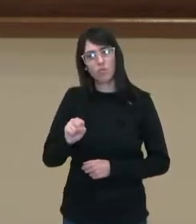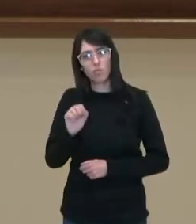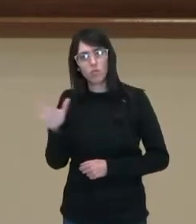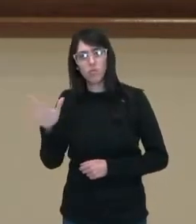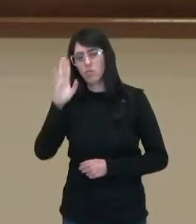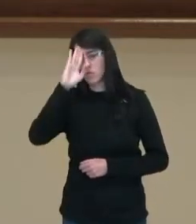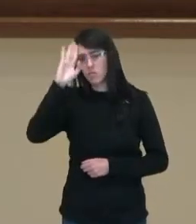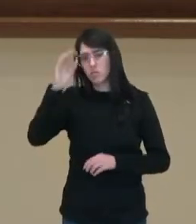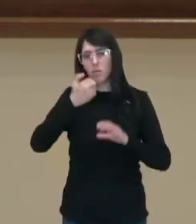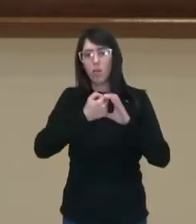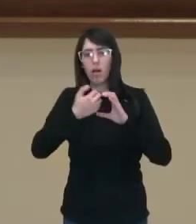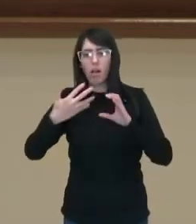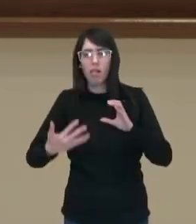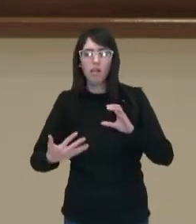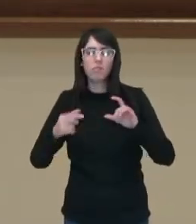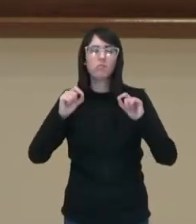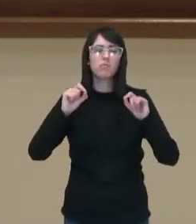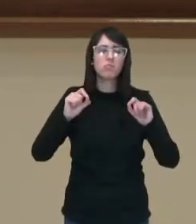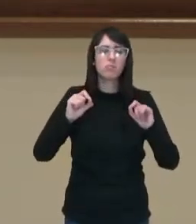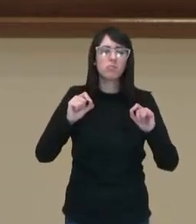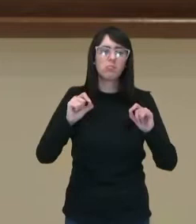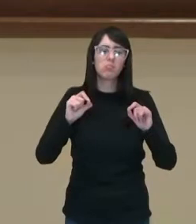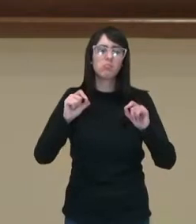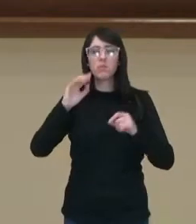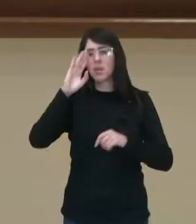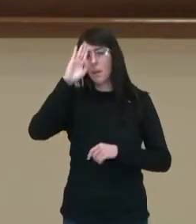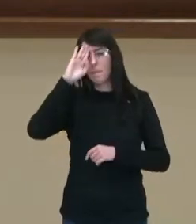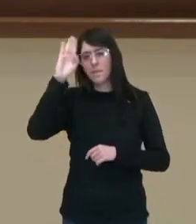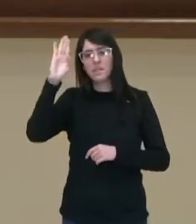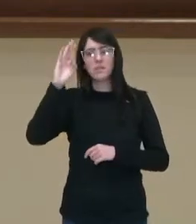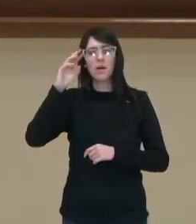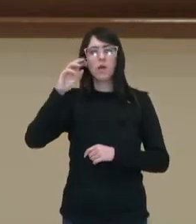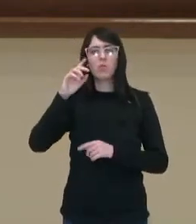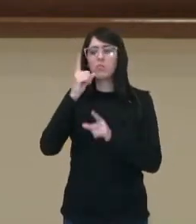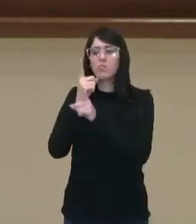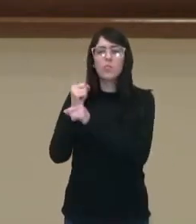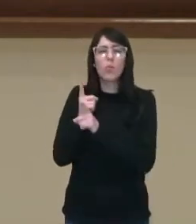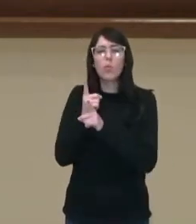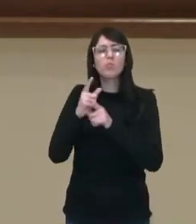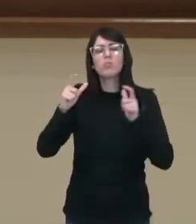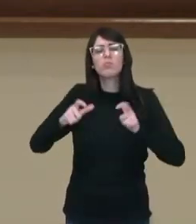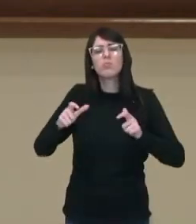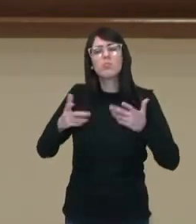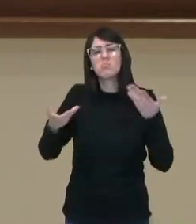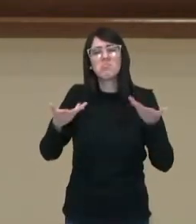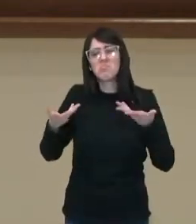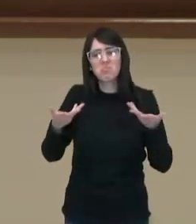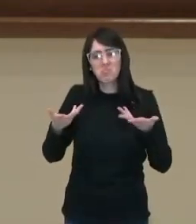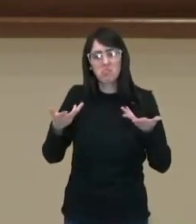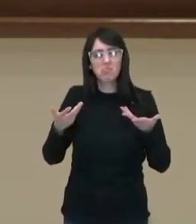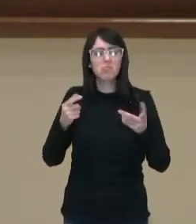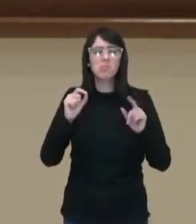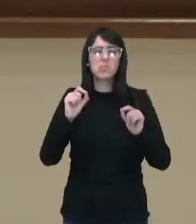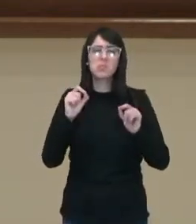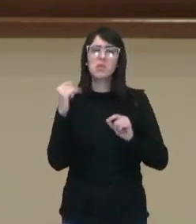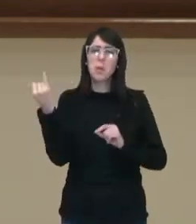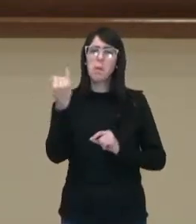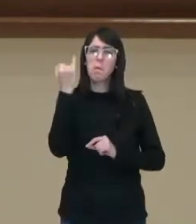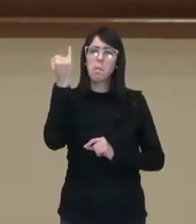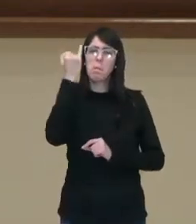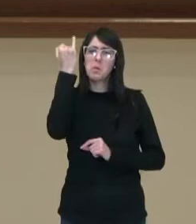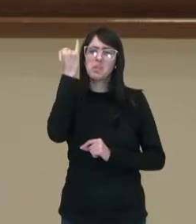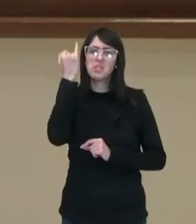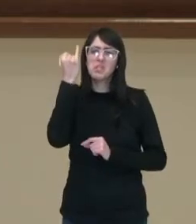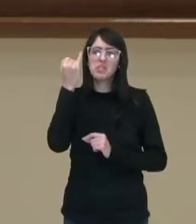Principais características, quais são os principais minerais explorados nessa região e a sua importância principalmente